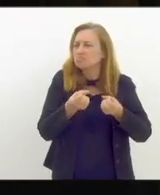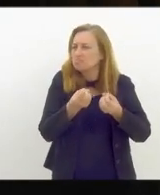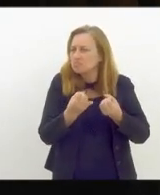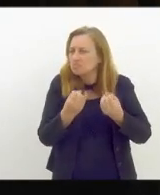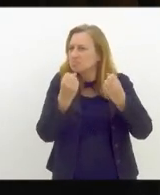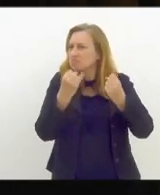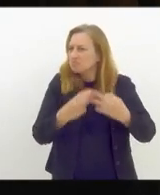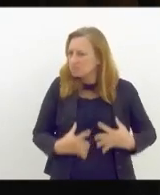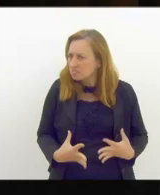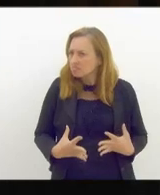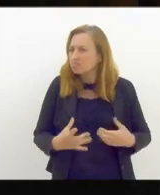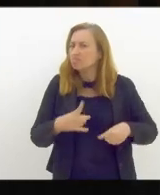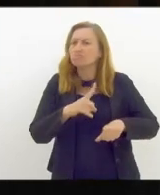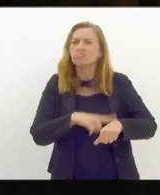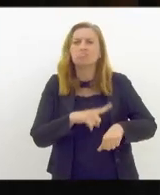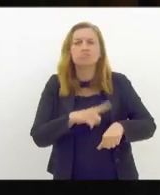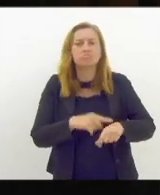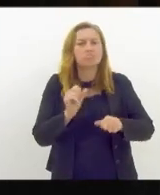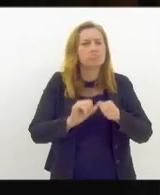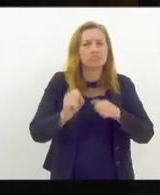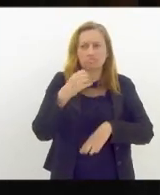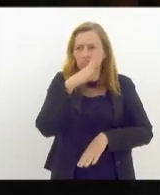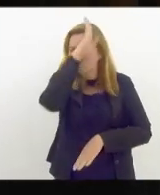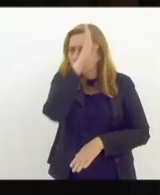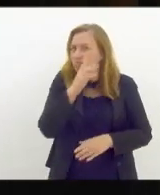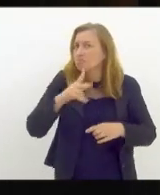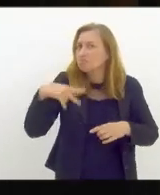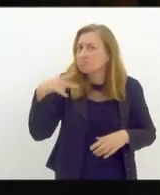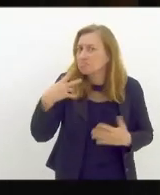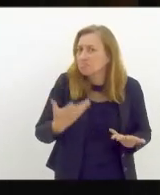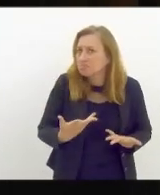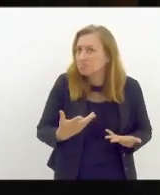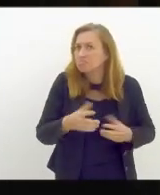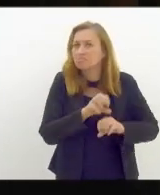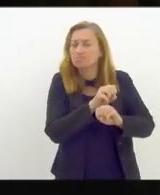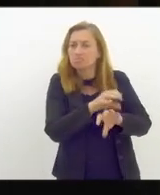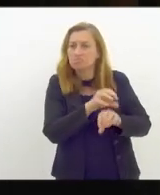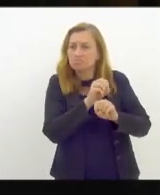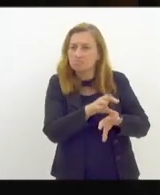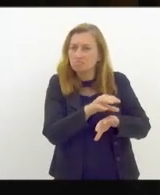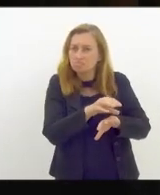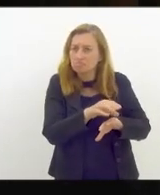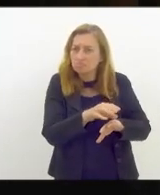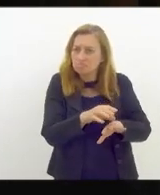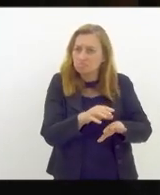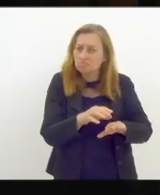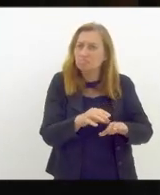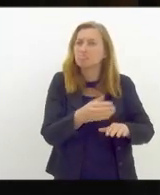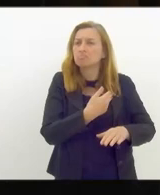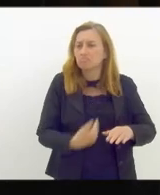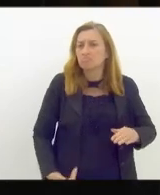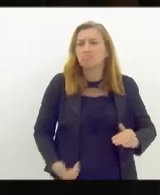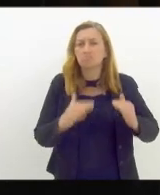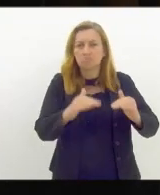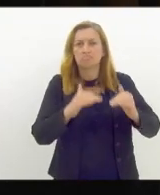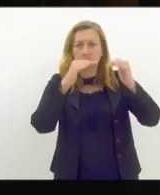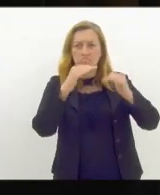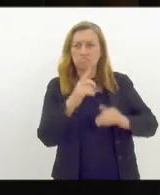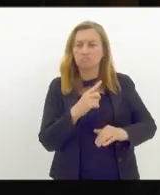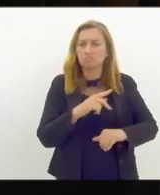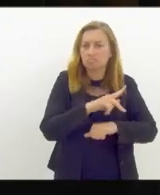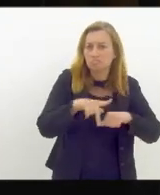Bolsonaro faz nesse momento com a política de educação pública, educação superior no nosso